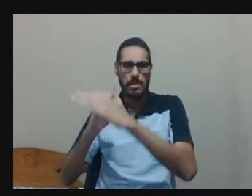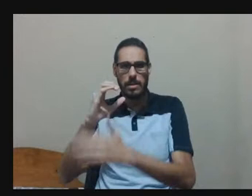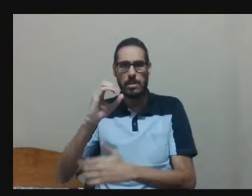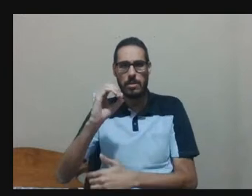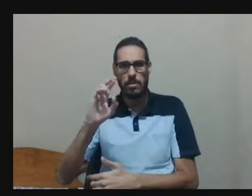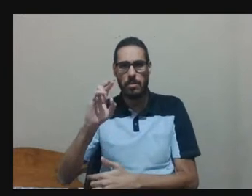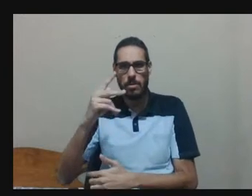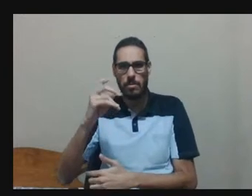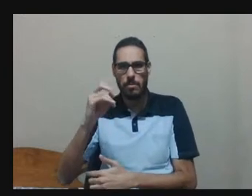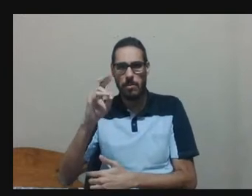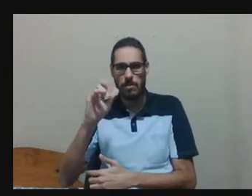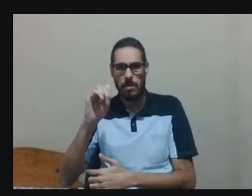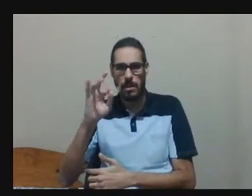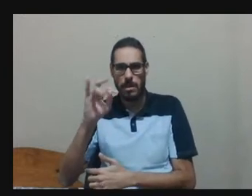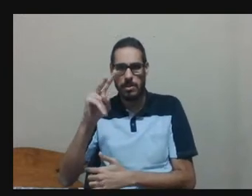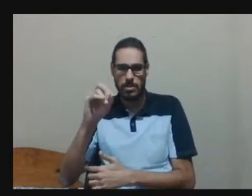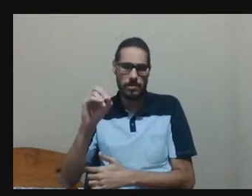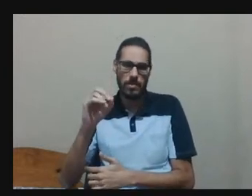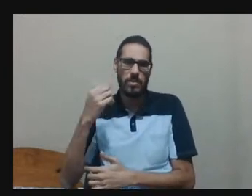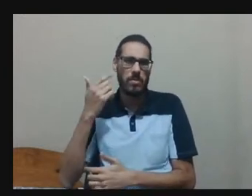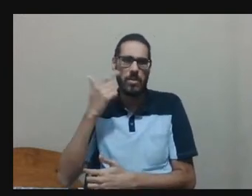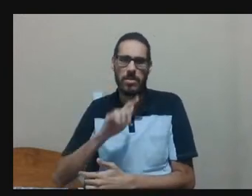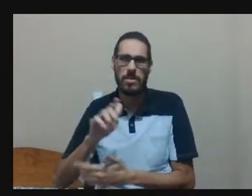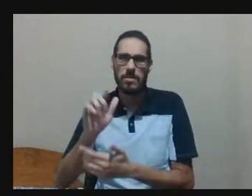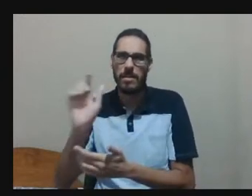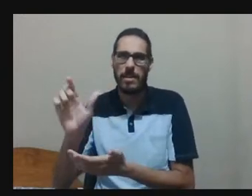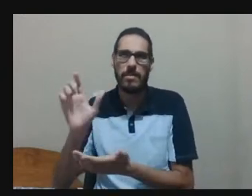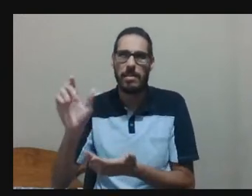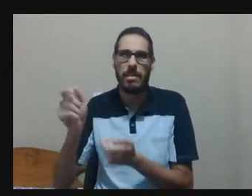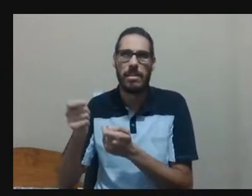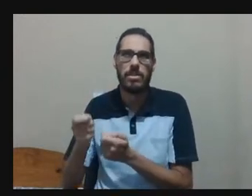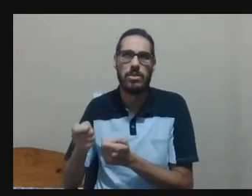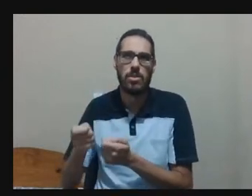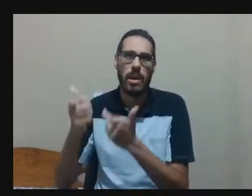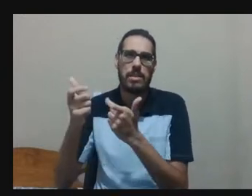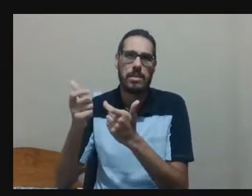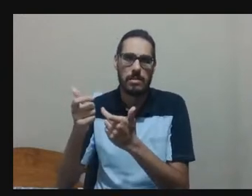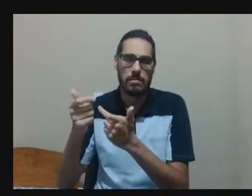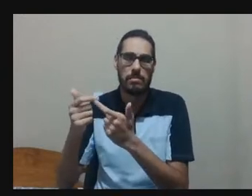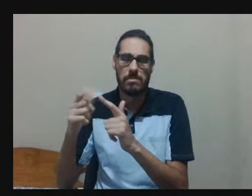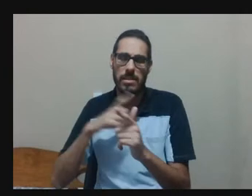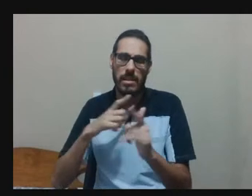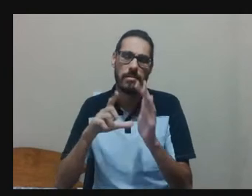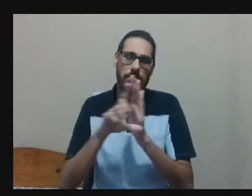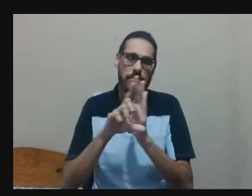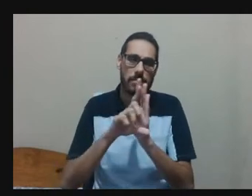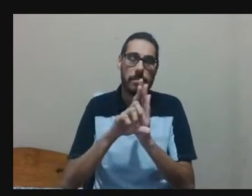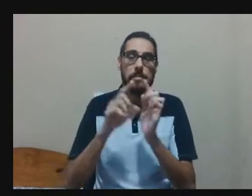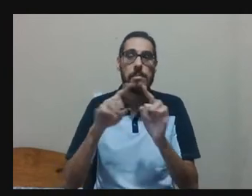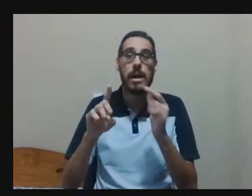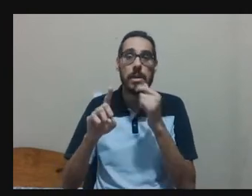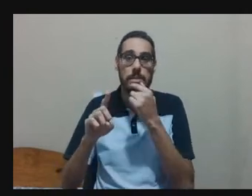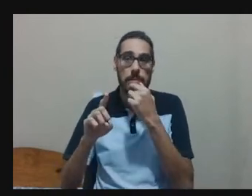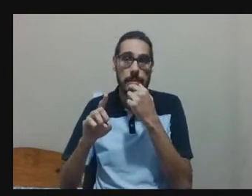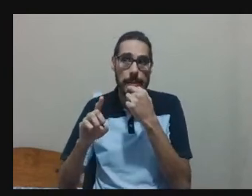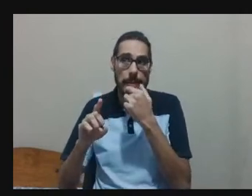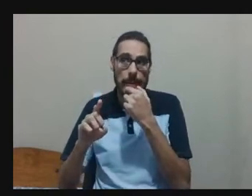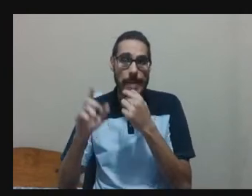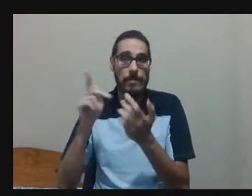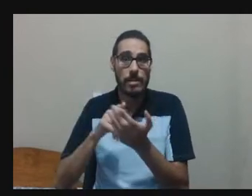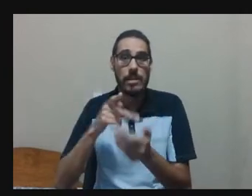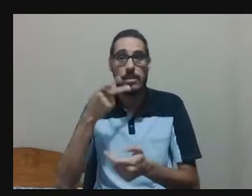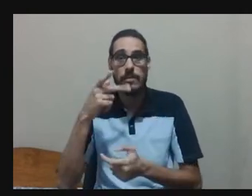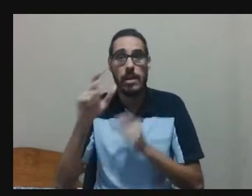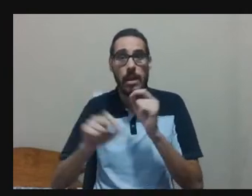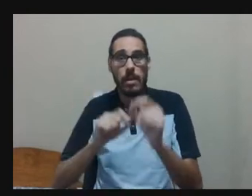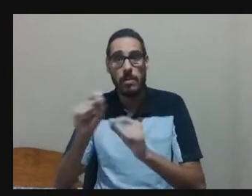em doações, tá? Por isso tem uma conotação mais legal diferente, tá? Mas, de fato, dizer que o setor cooperativo ele